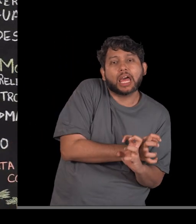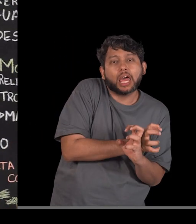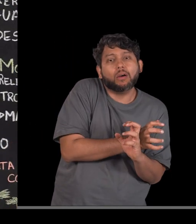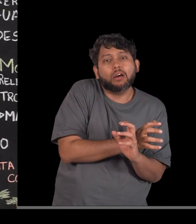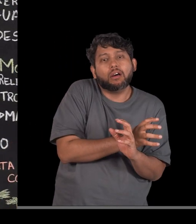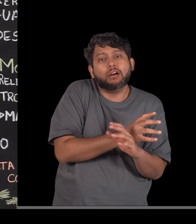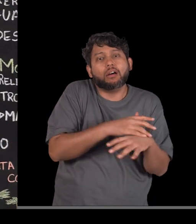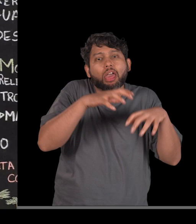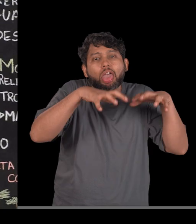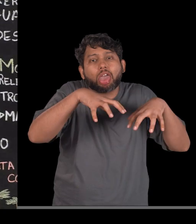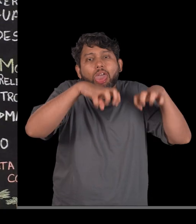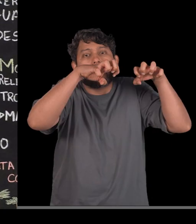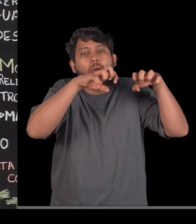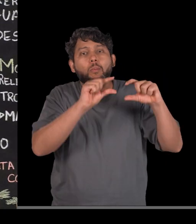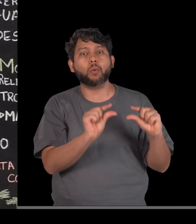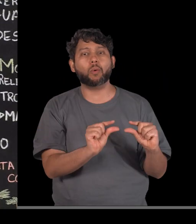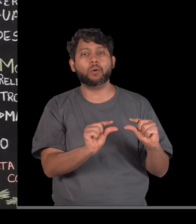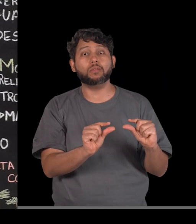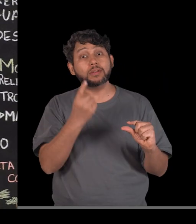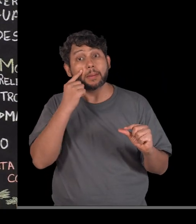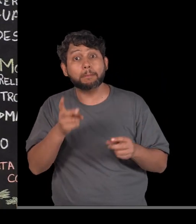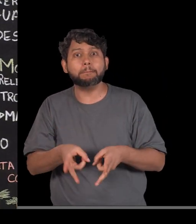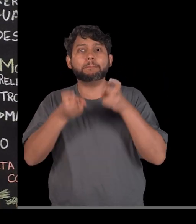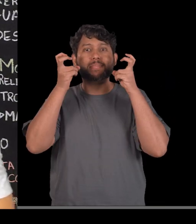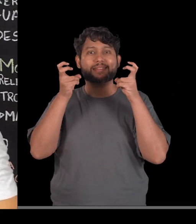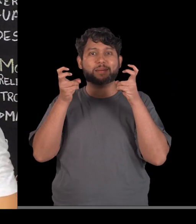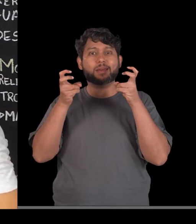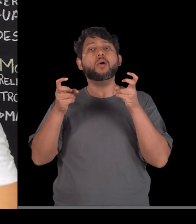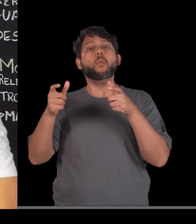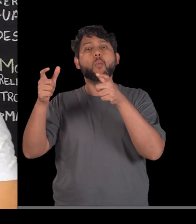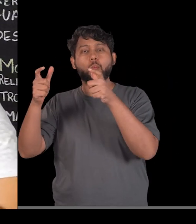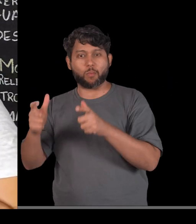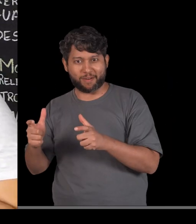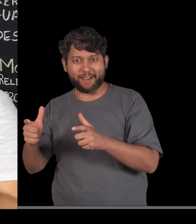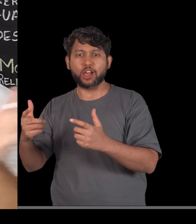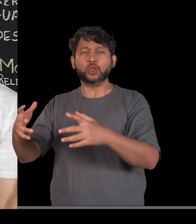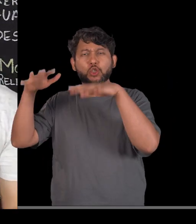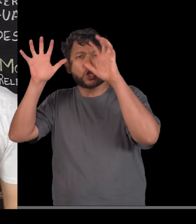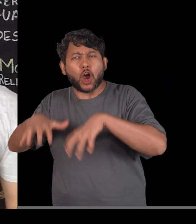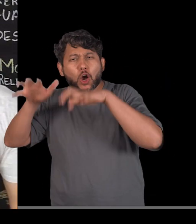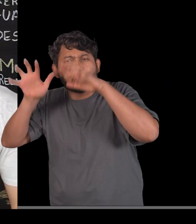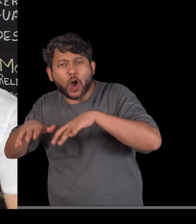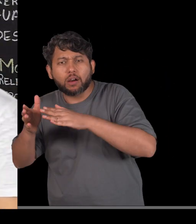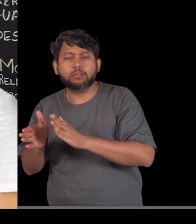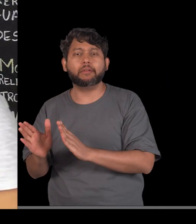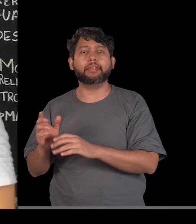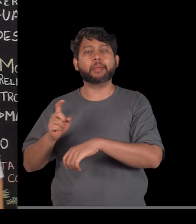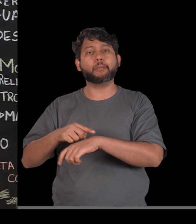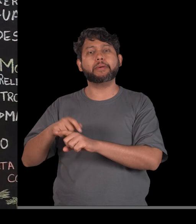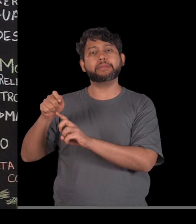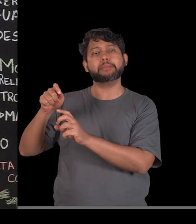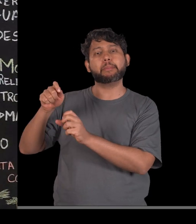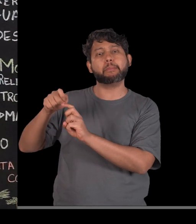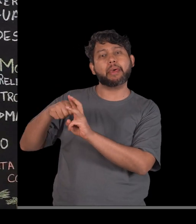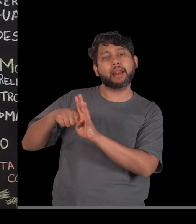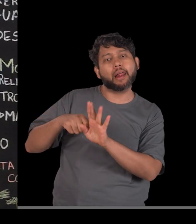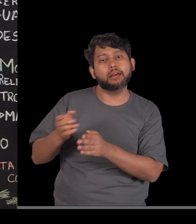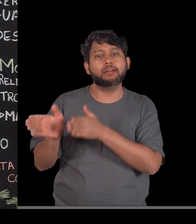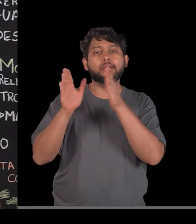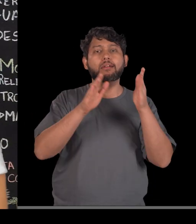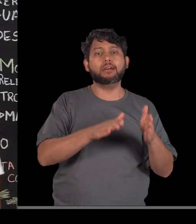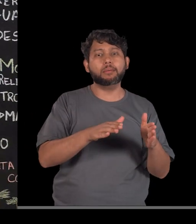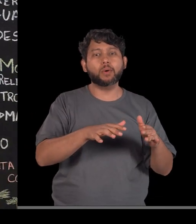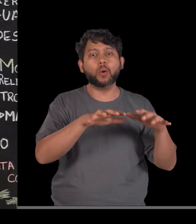com que tenham estações do ano muito bem marcadas. Então você tem períodos de seca e períodos de chuva. Nessa região